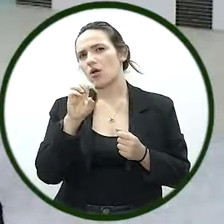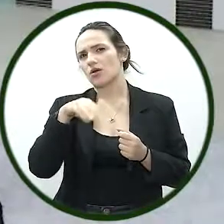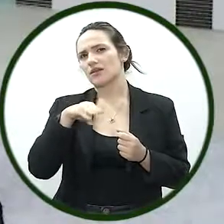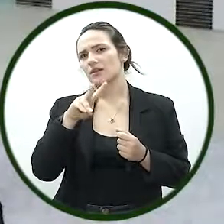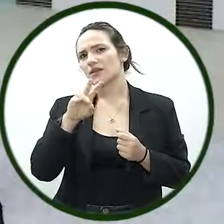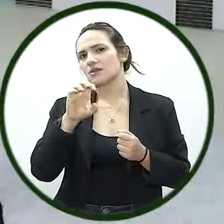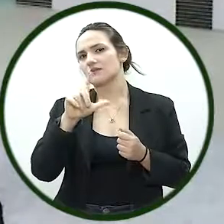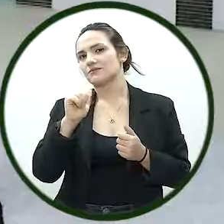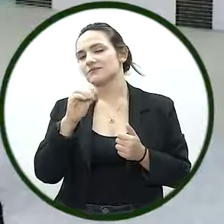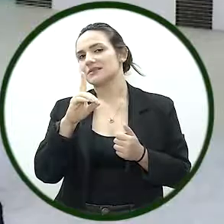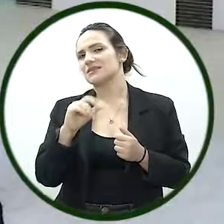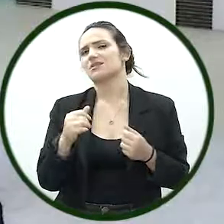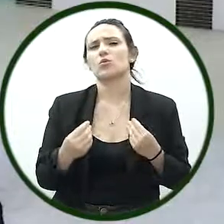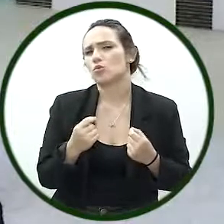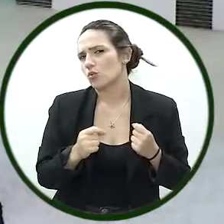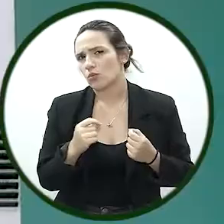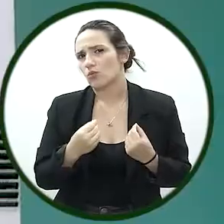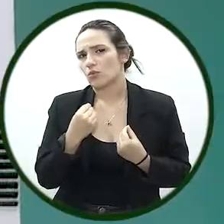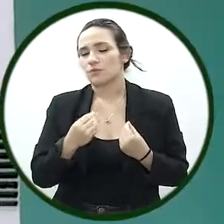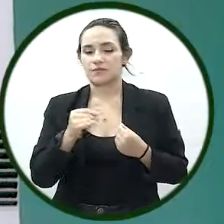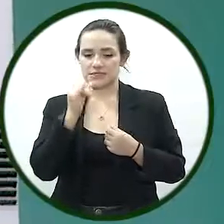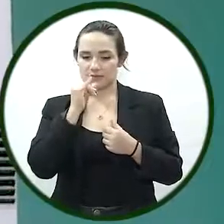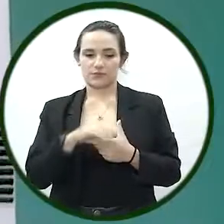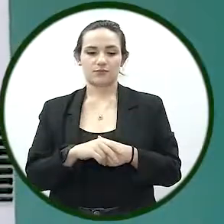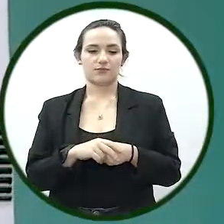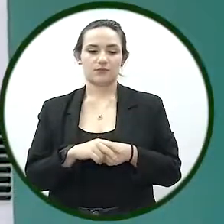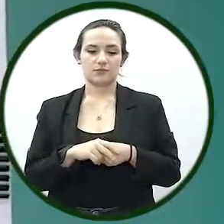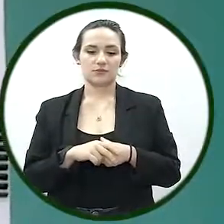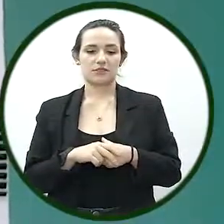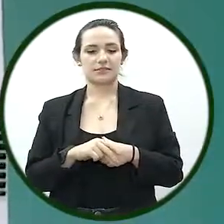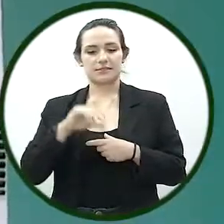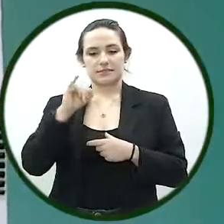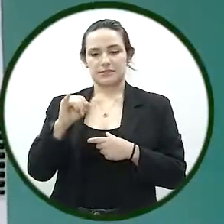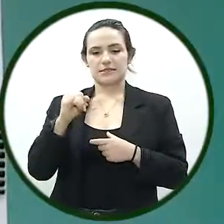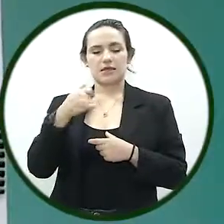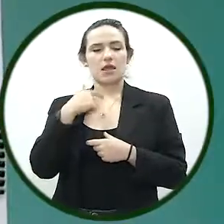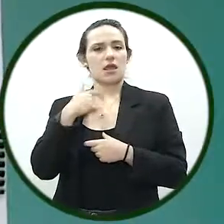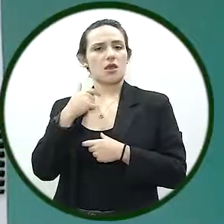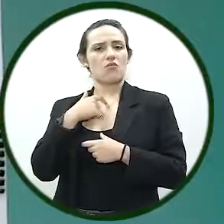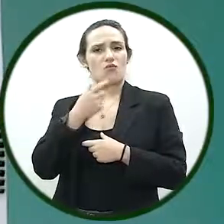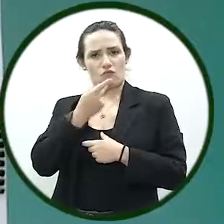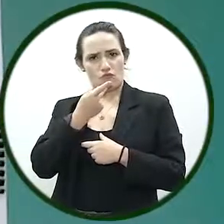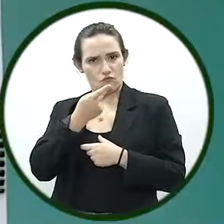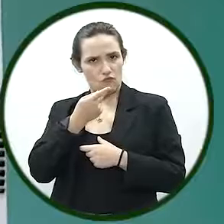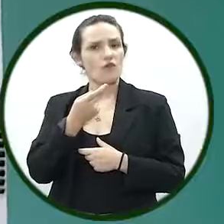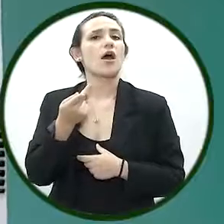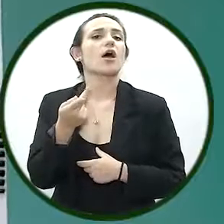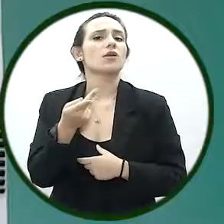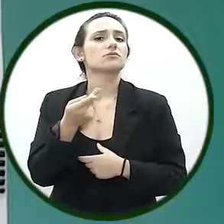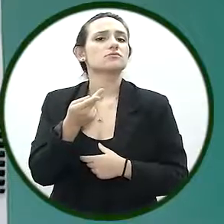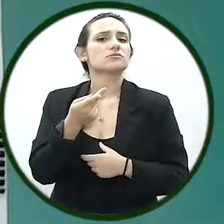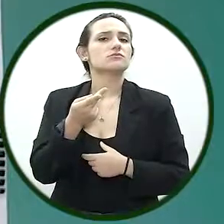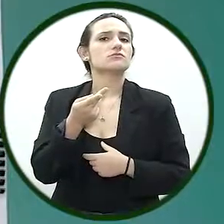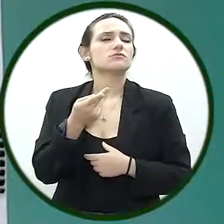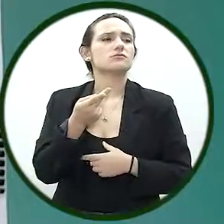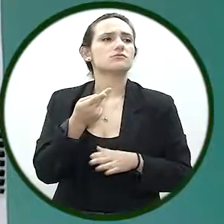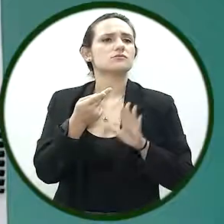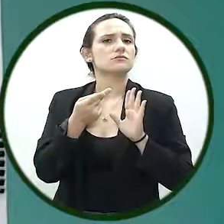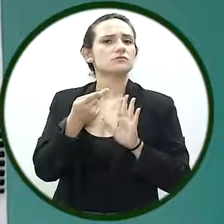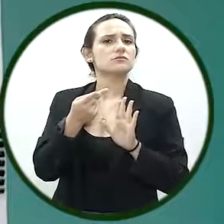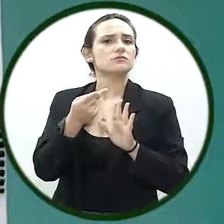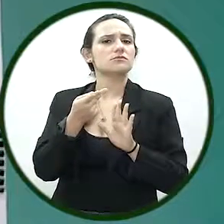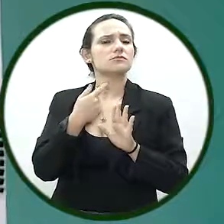ordem velada. Um discurso de ódio, quando eu vou avançar, por exemplo, eu entendo que